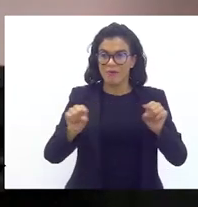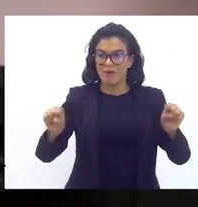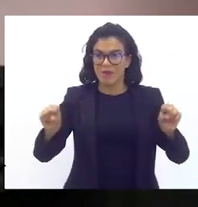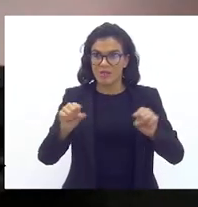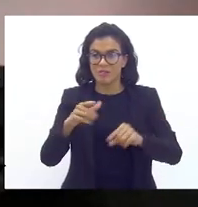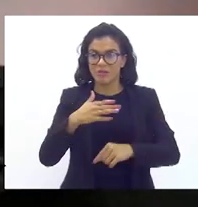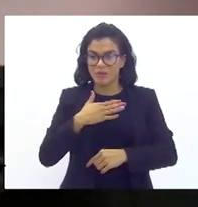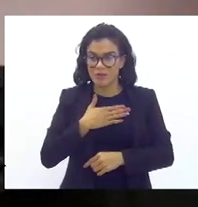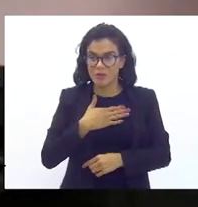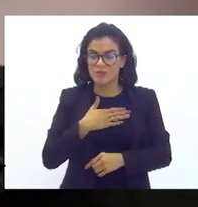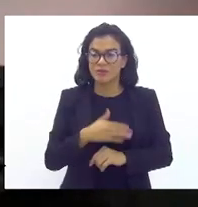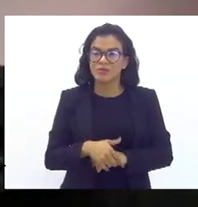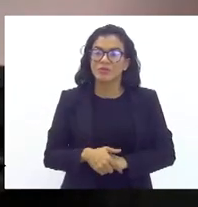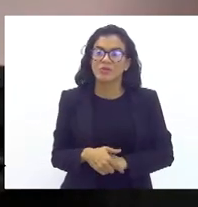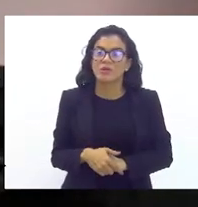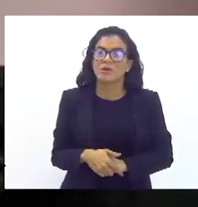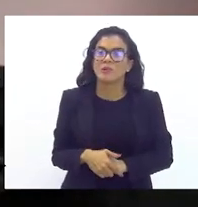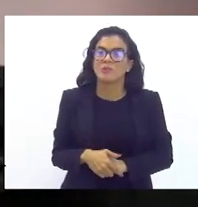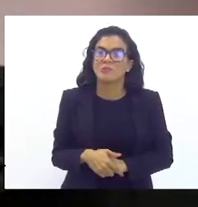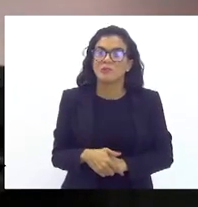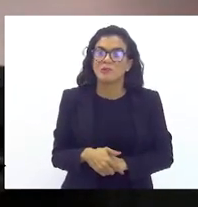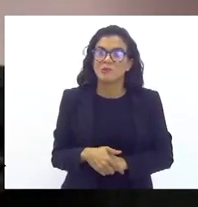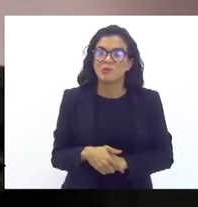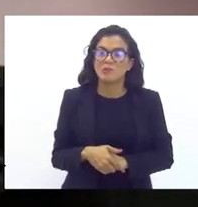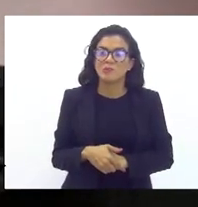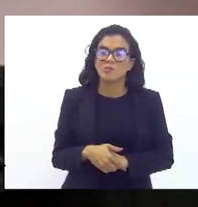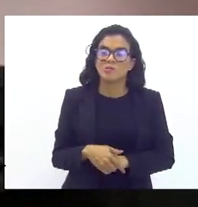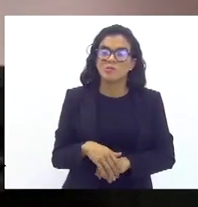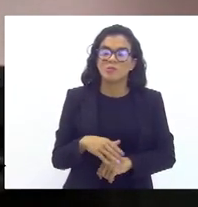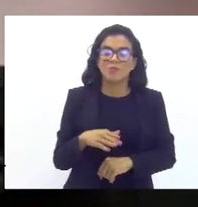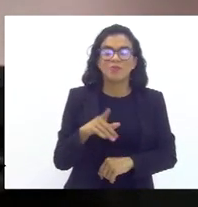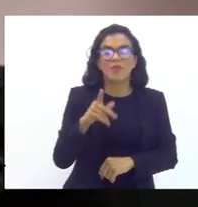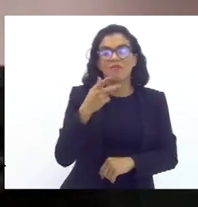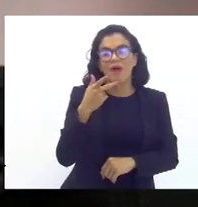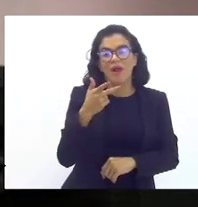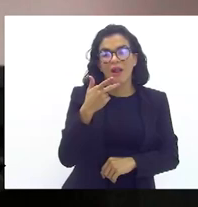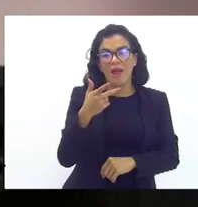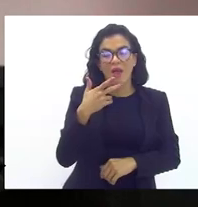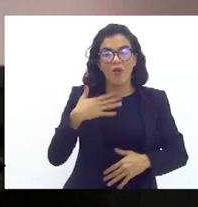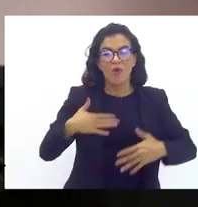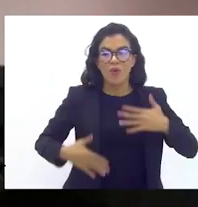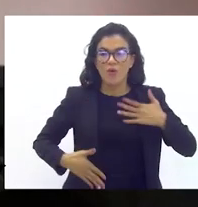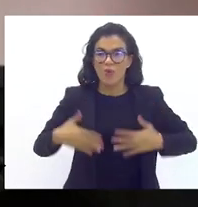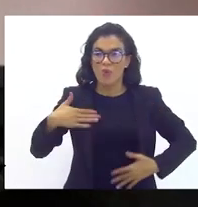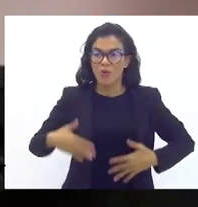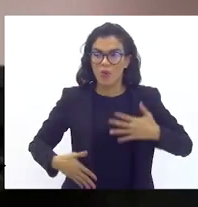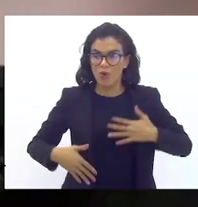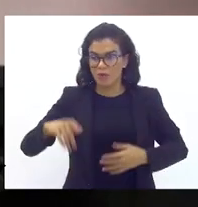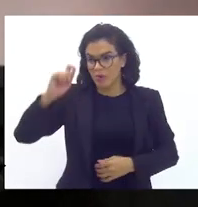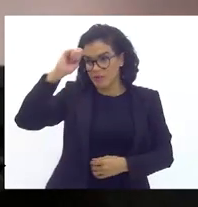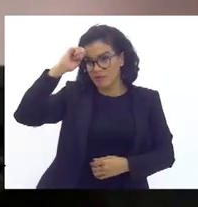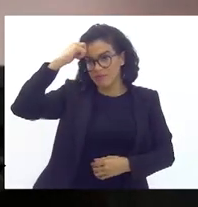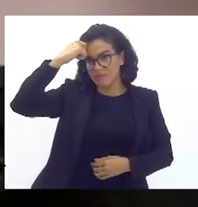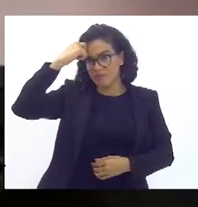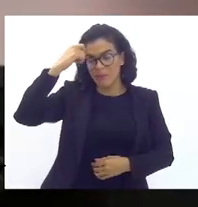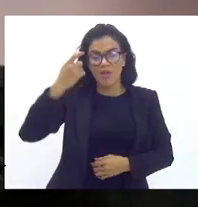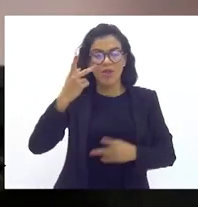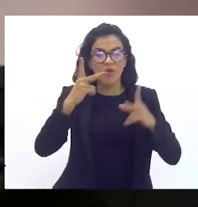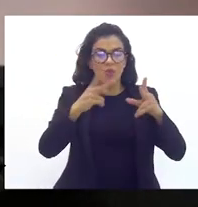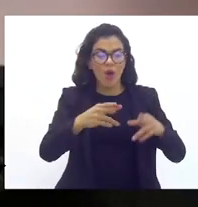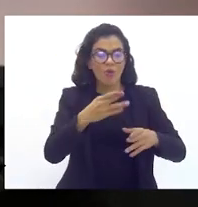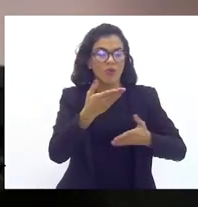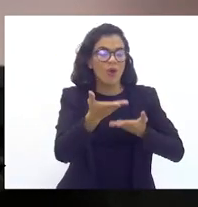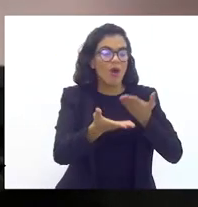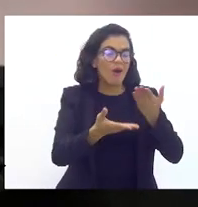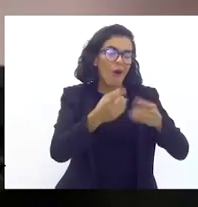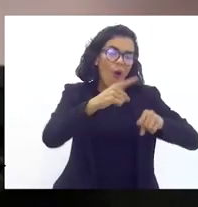essa palavra que é você tratar o corpo negro como se fosse um objeto